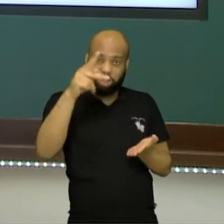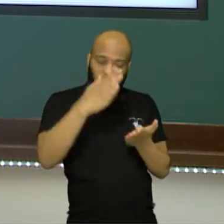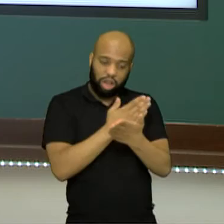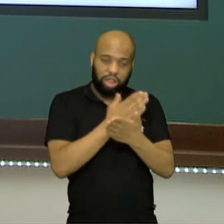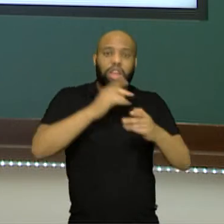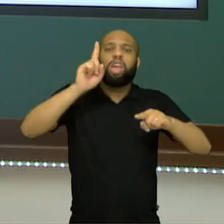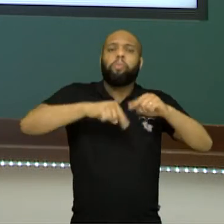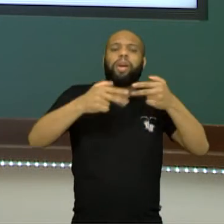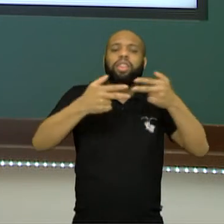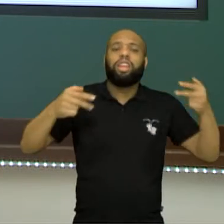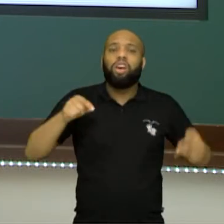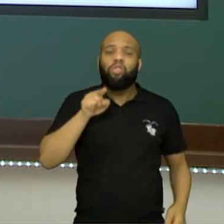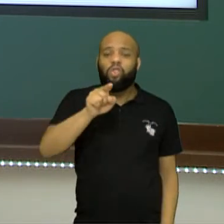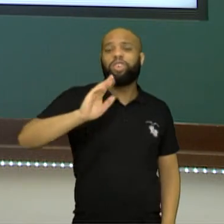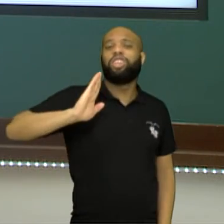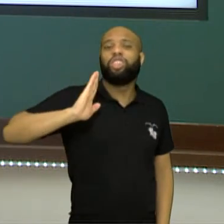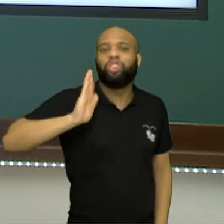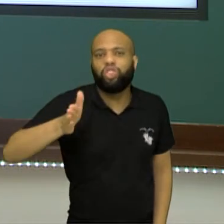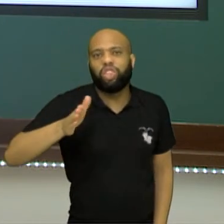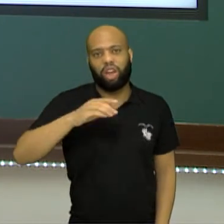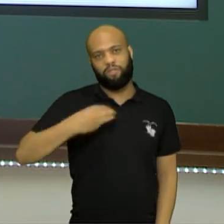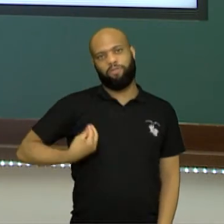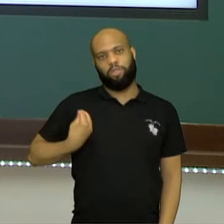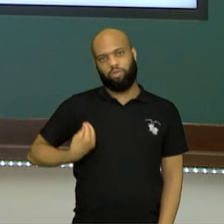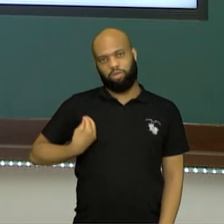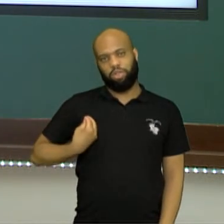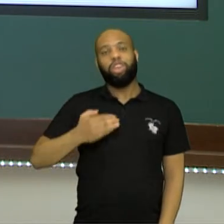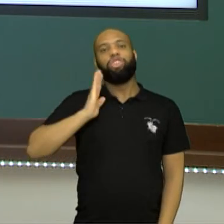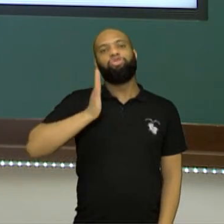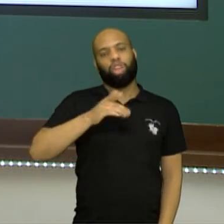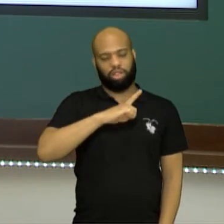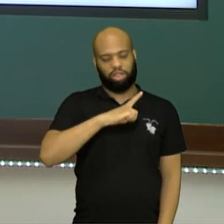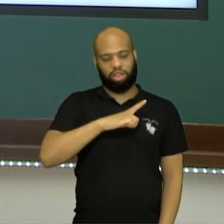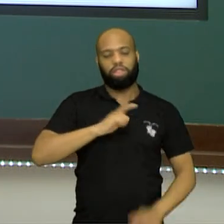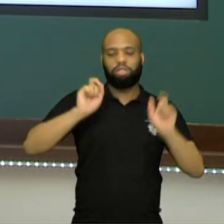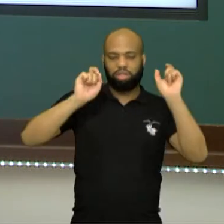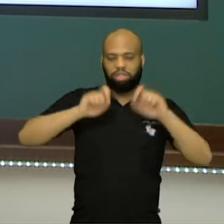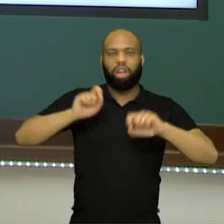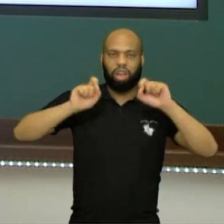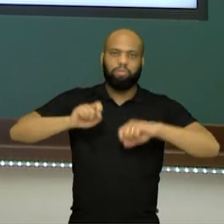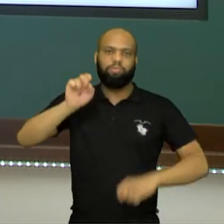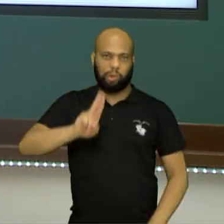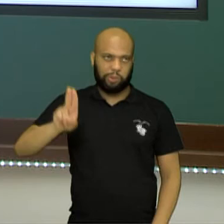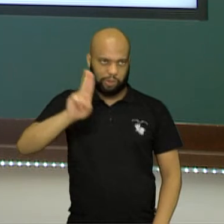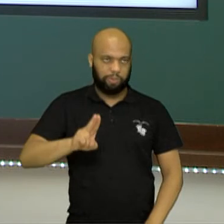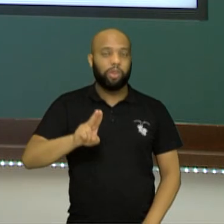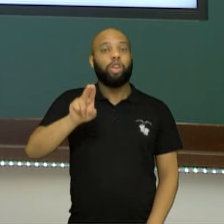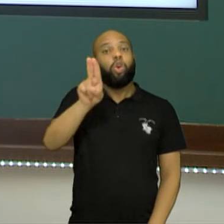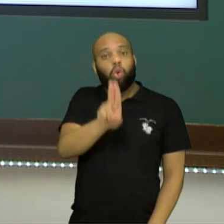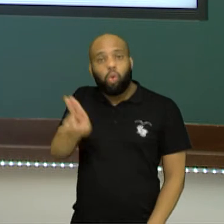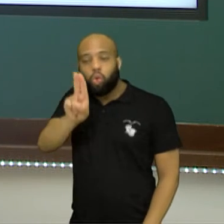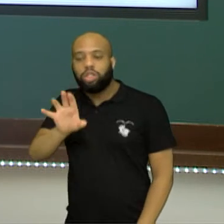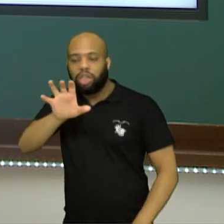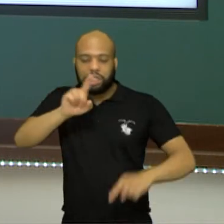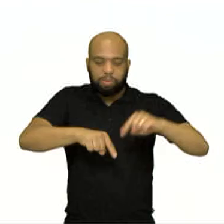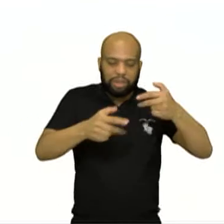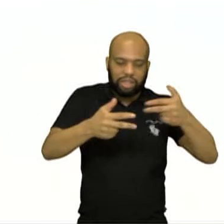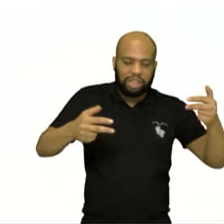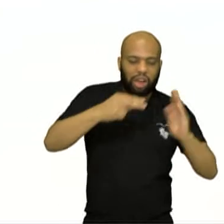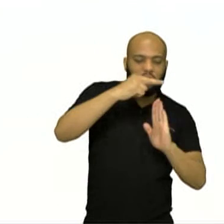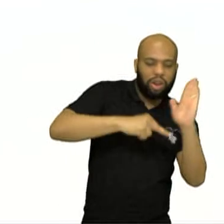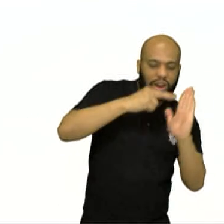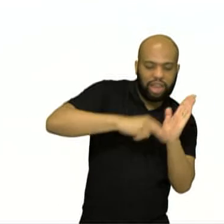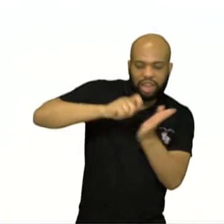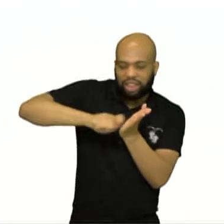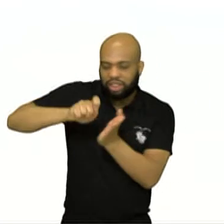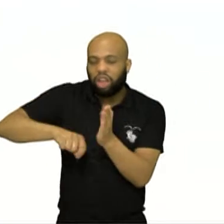você tem, você pode utilizá-los para isso. Use esses materiais, leia-os, faça